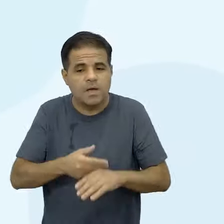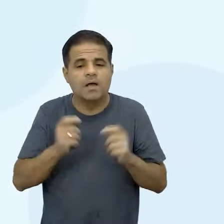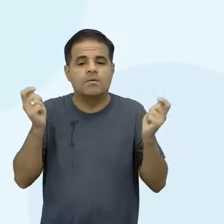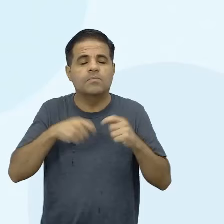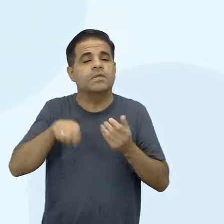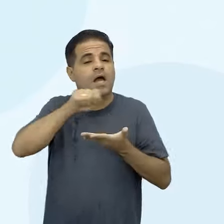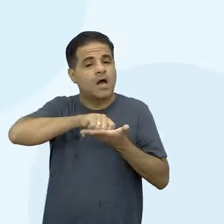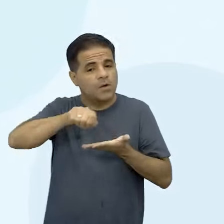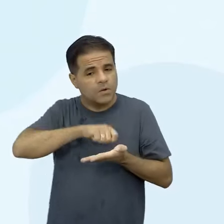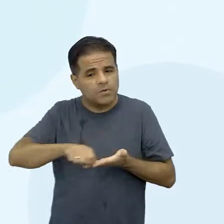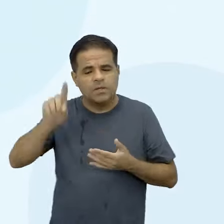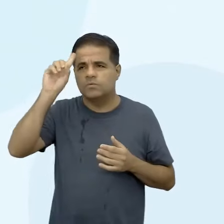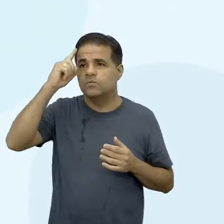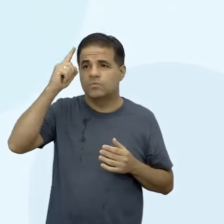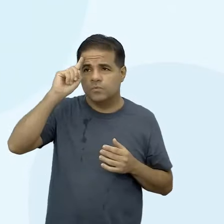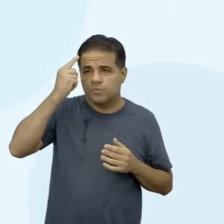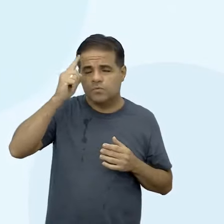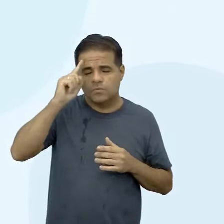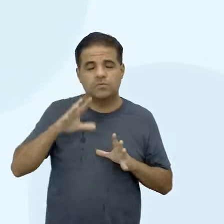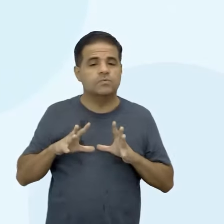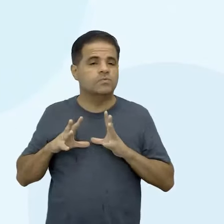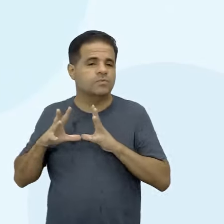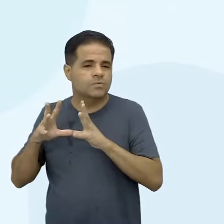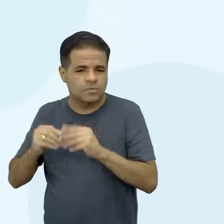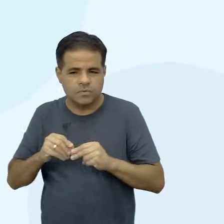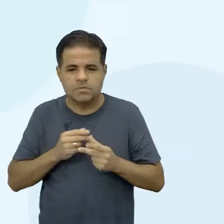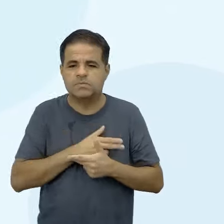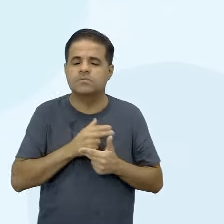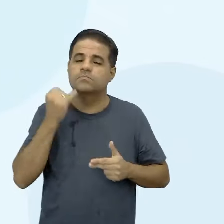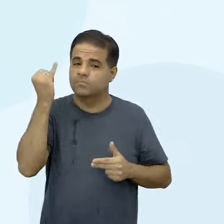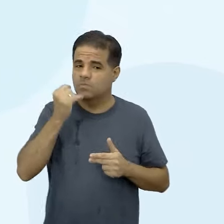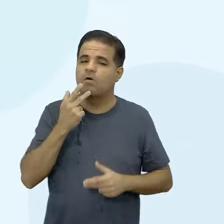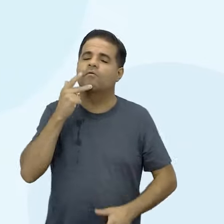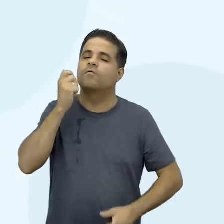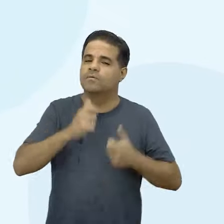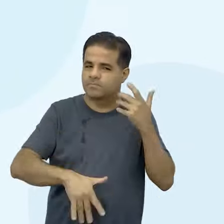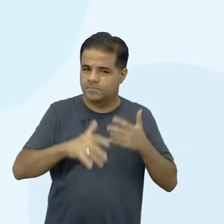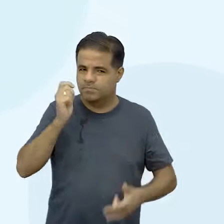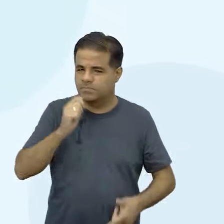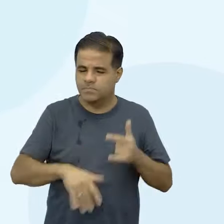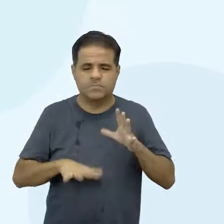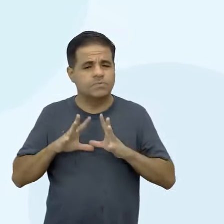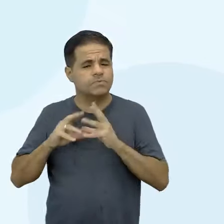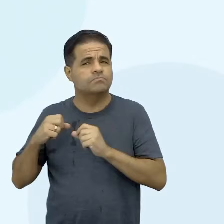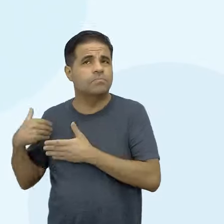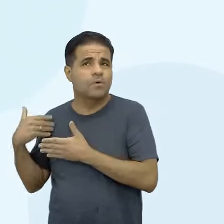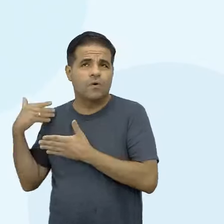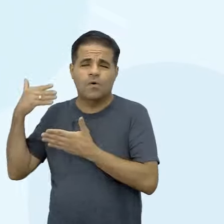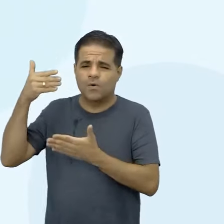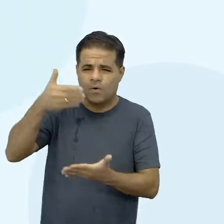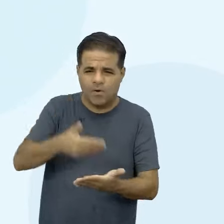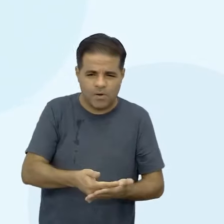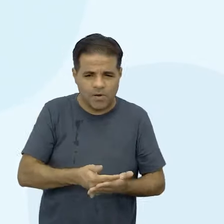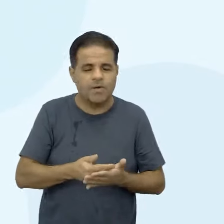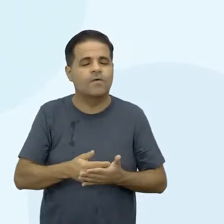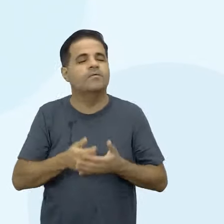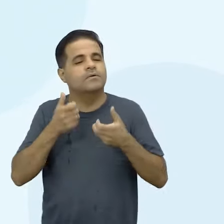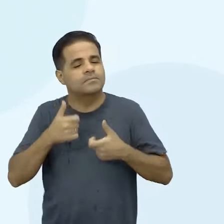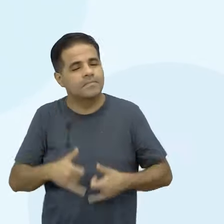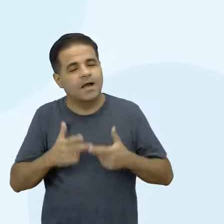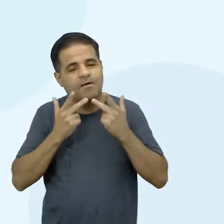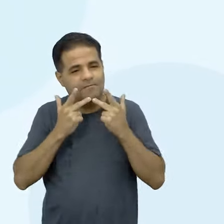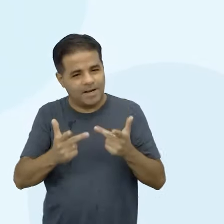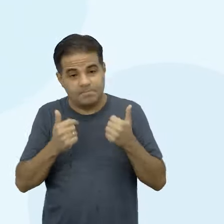ir anotando aí as dúvidas, né, e as coisas importantes que a gente for falando ao longo de toda essa formação que a gente vai fazer, tá